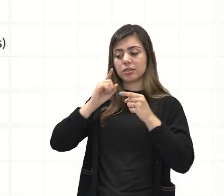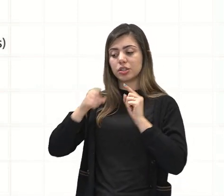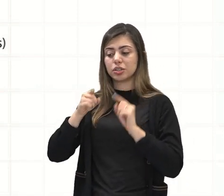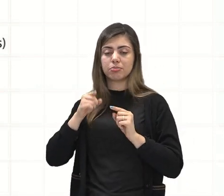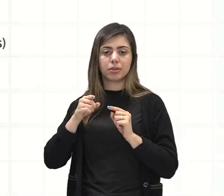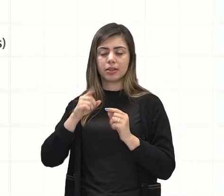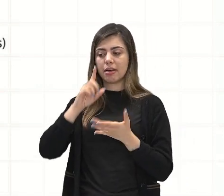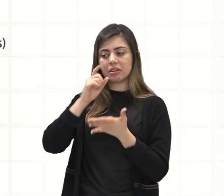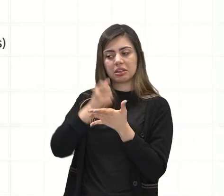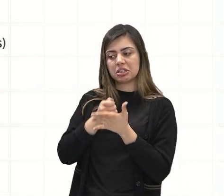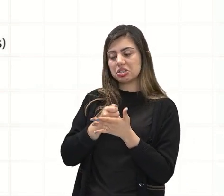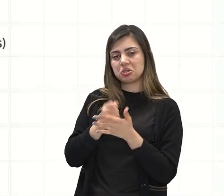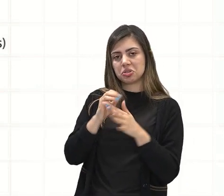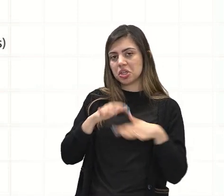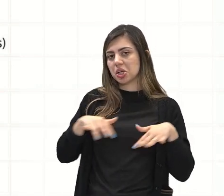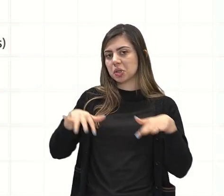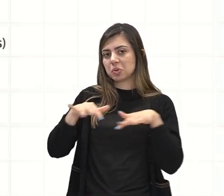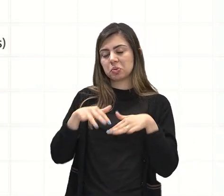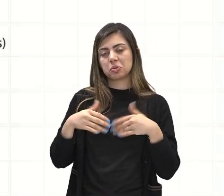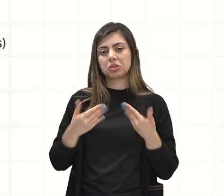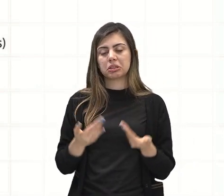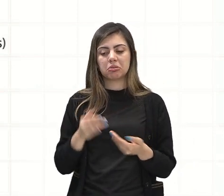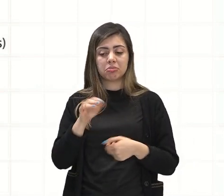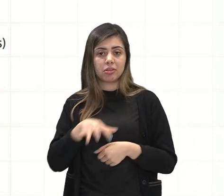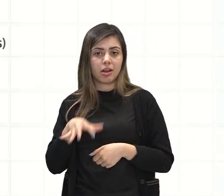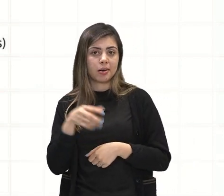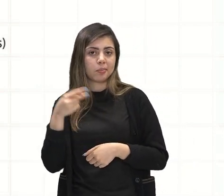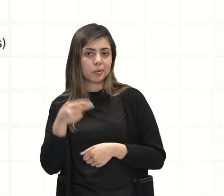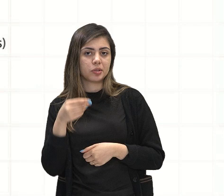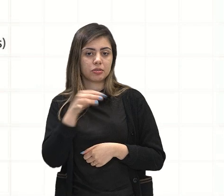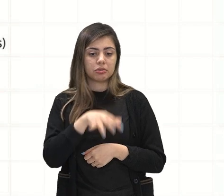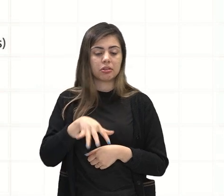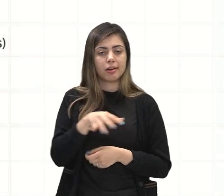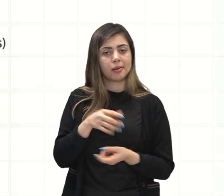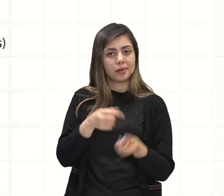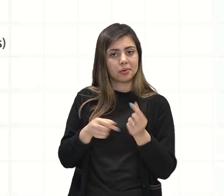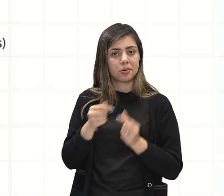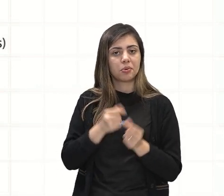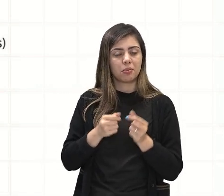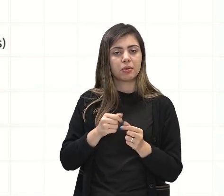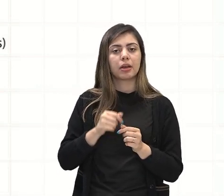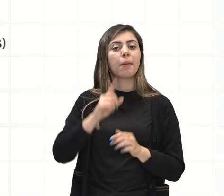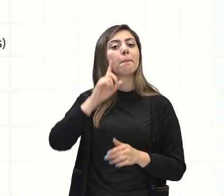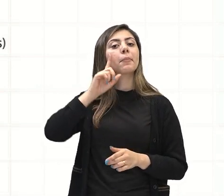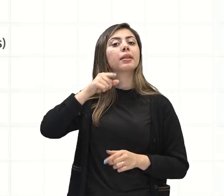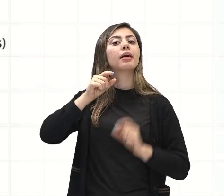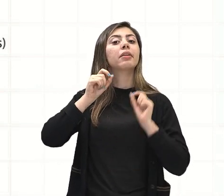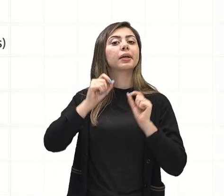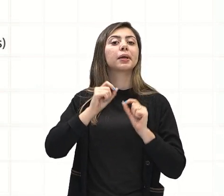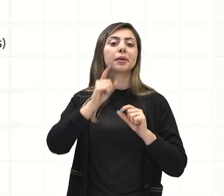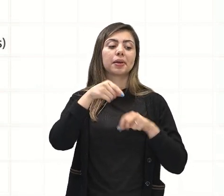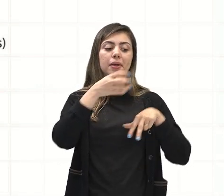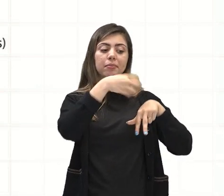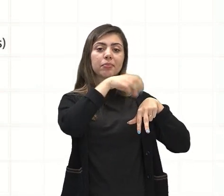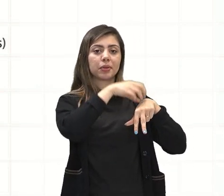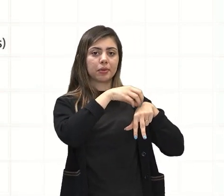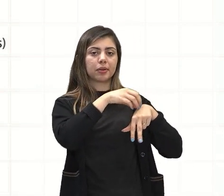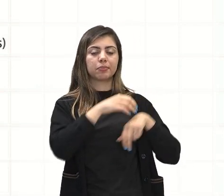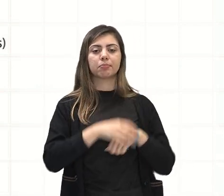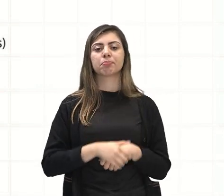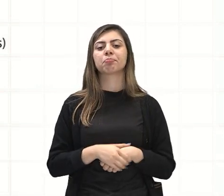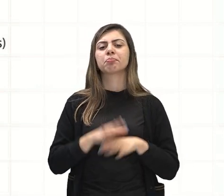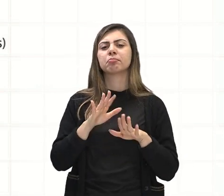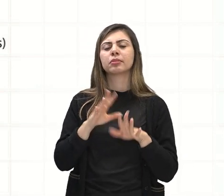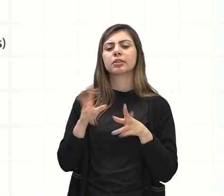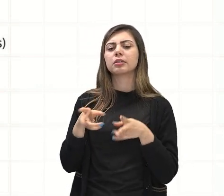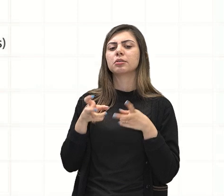absolutista, poderes políticos e econômicos, tudo era definido pelas vontades do rei. Mas